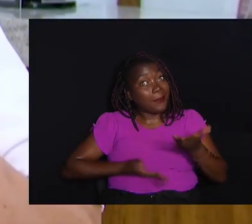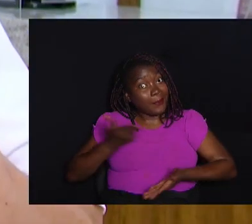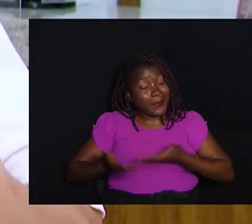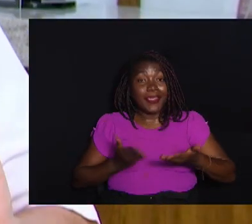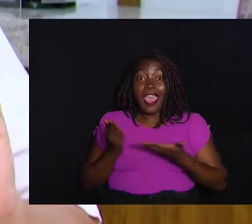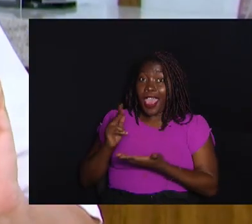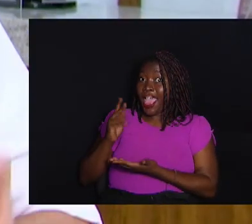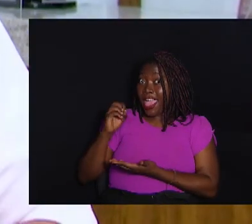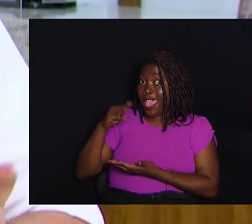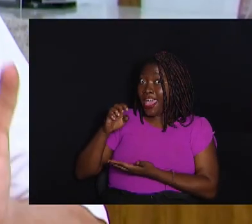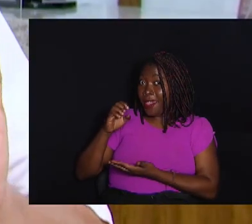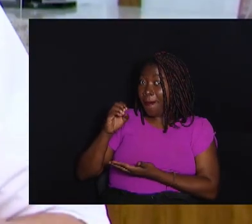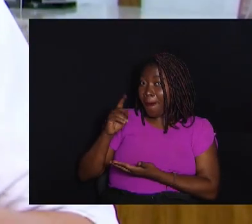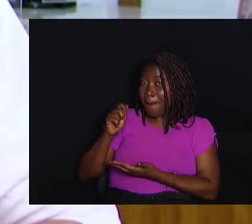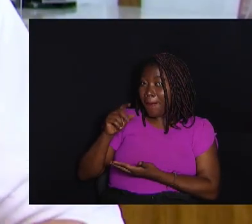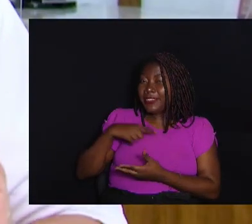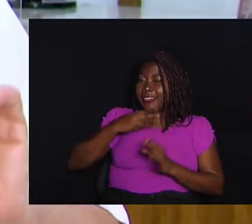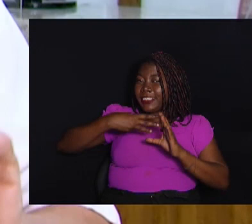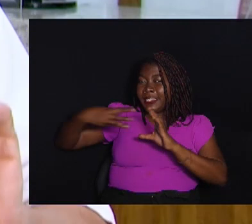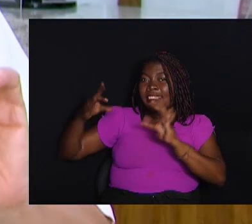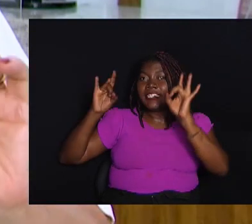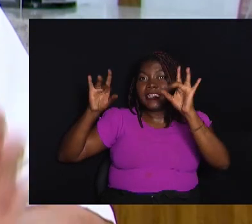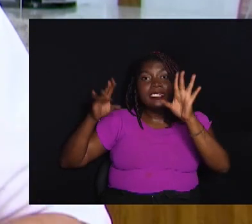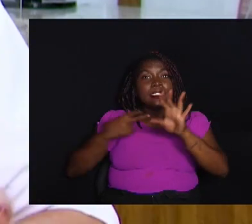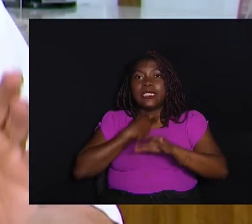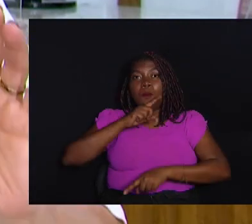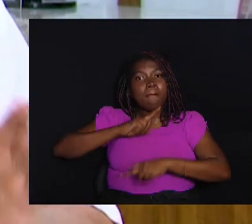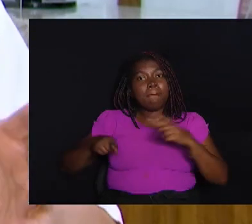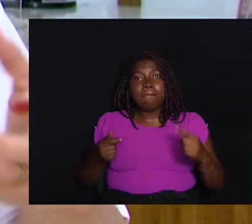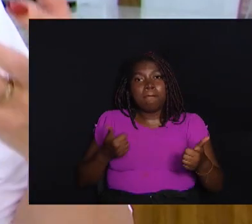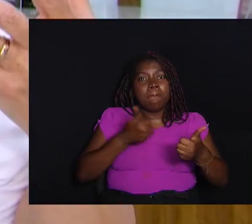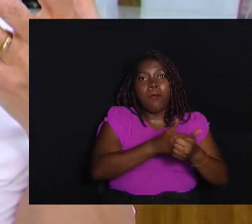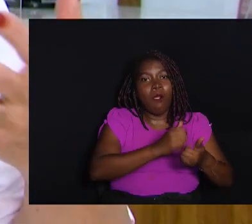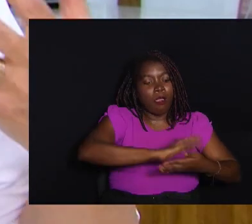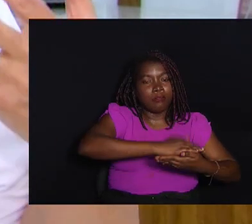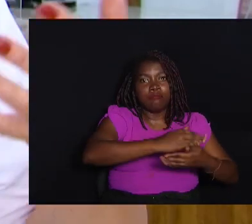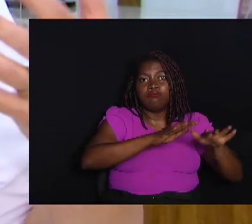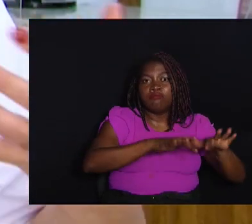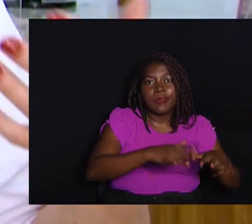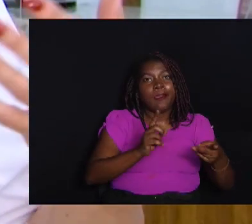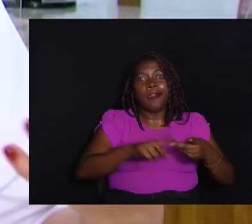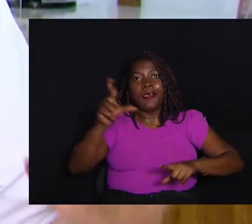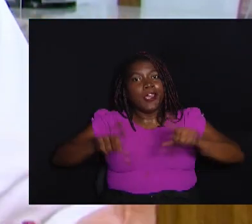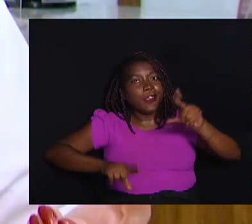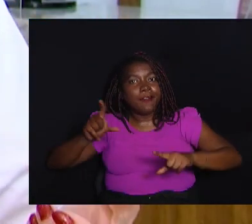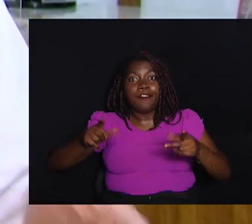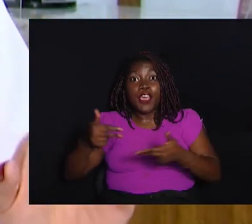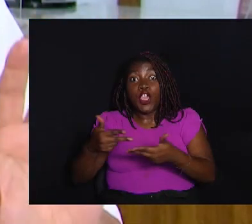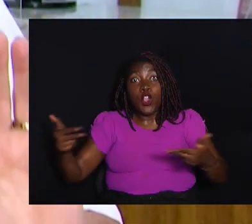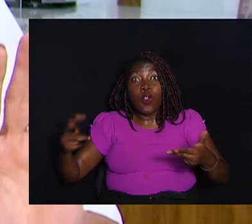uma característica especial. Não pode ficar perto de computador, de TV, de coisas que emitem